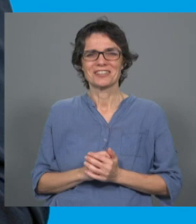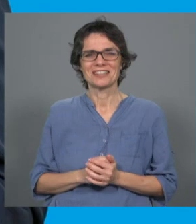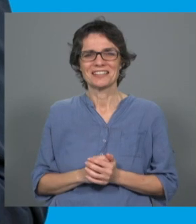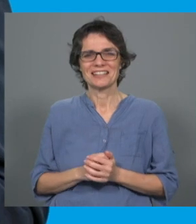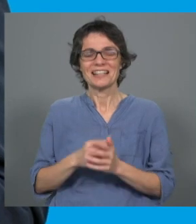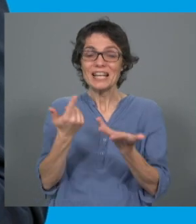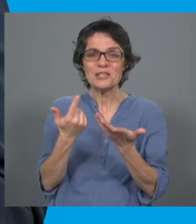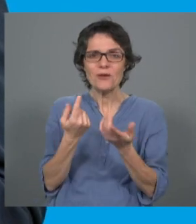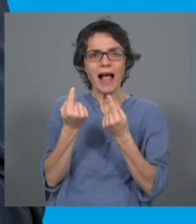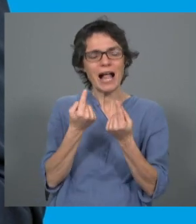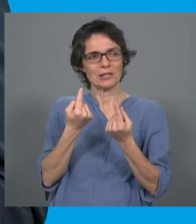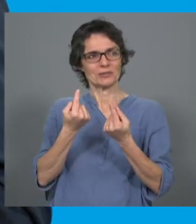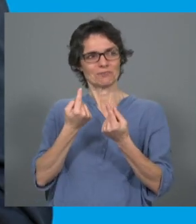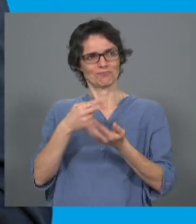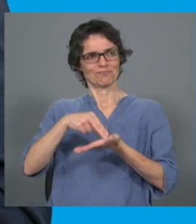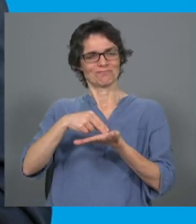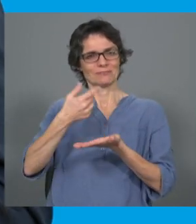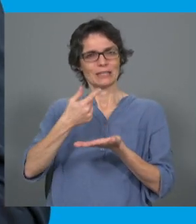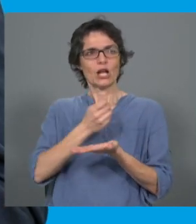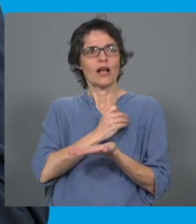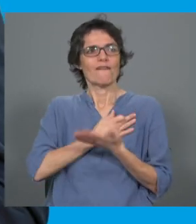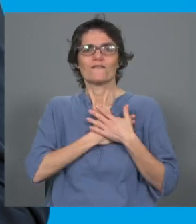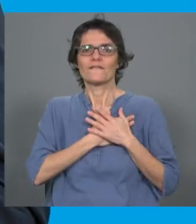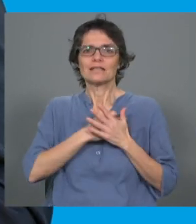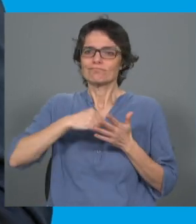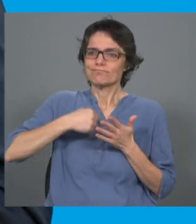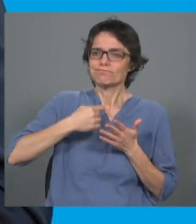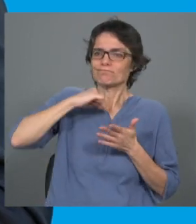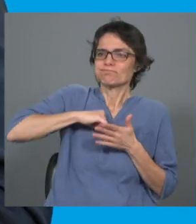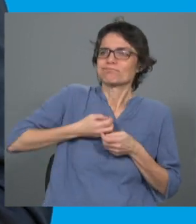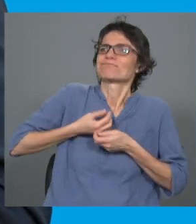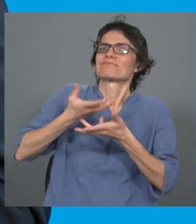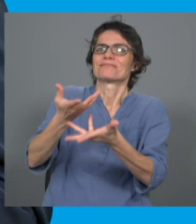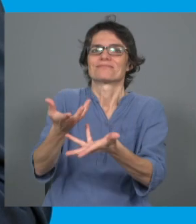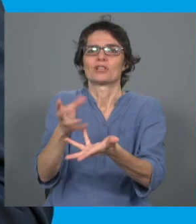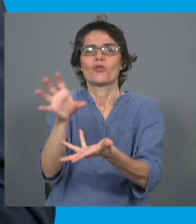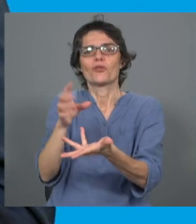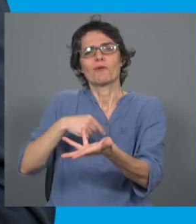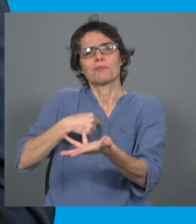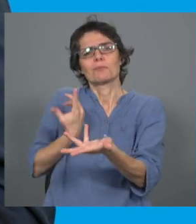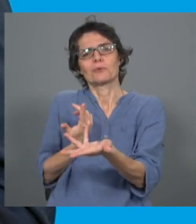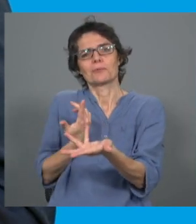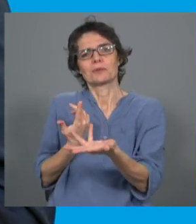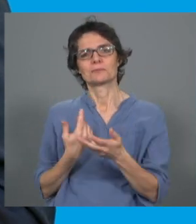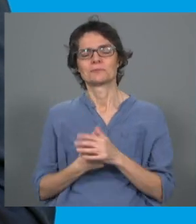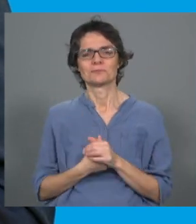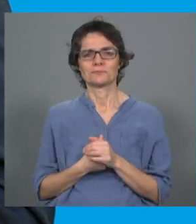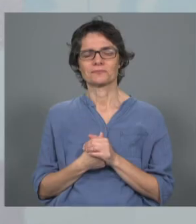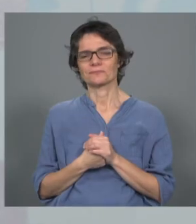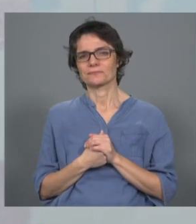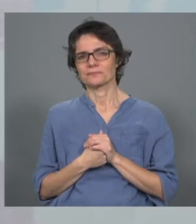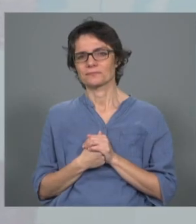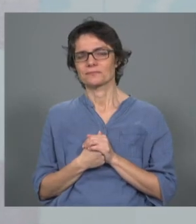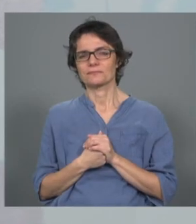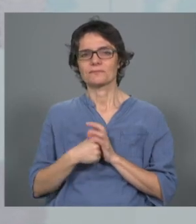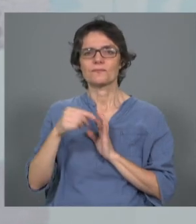mas terem esta ousadia da vivência da fé e da vivência da santidade a que todos nós somos chamados. E esta é uma